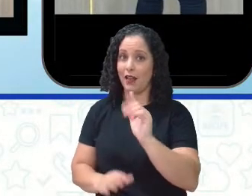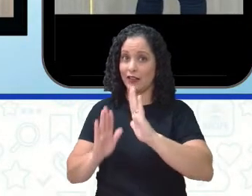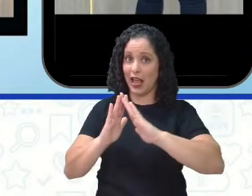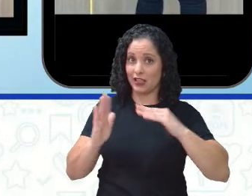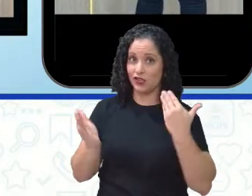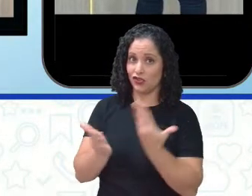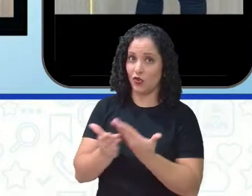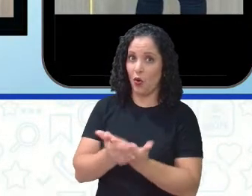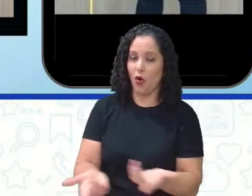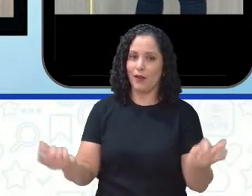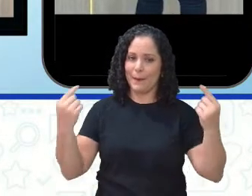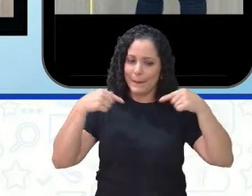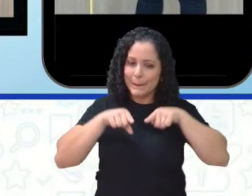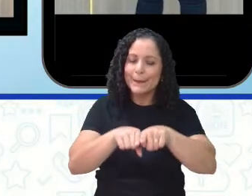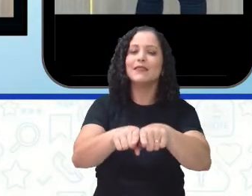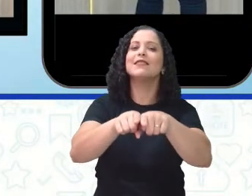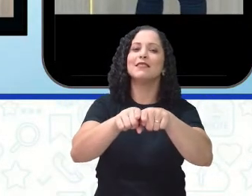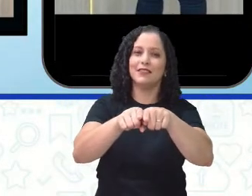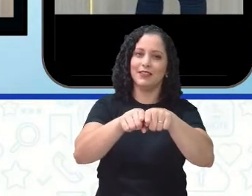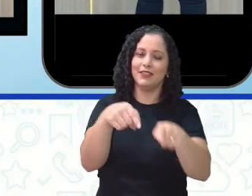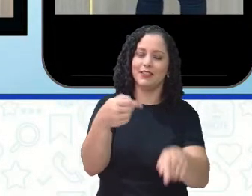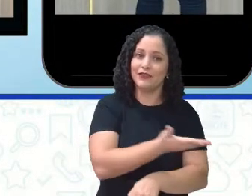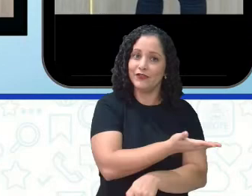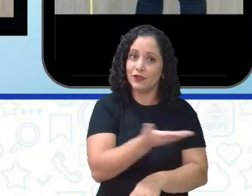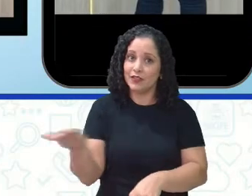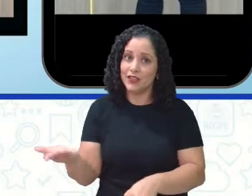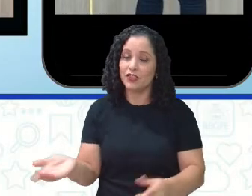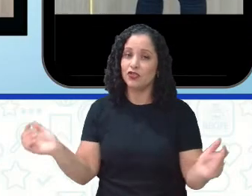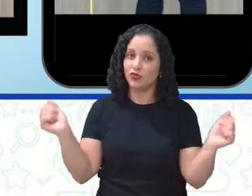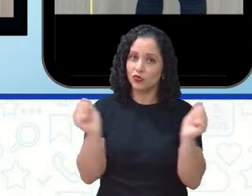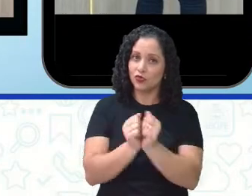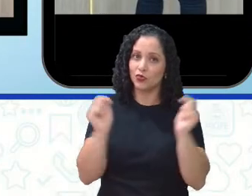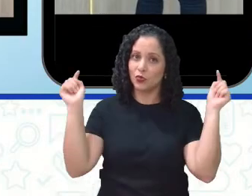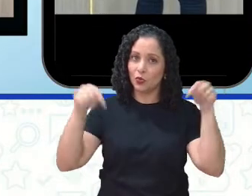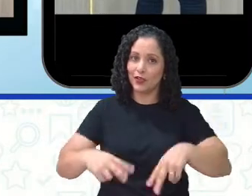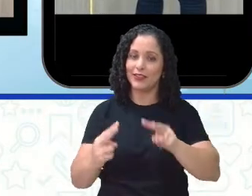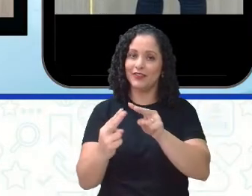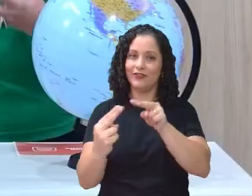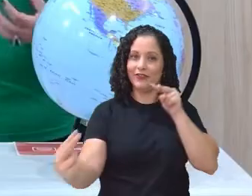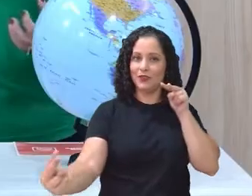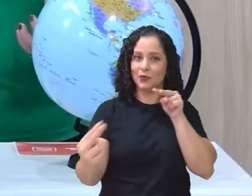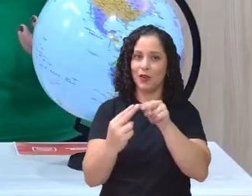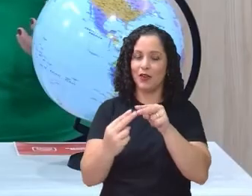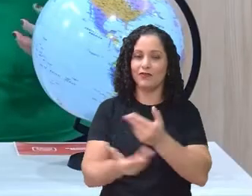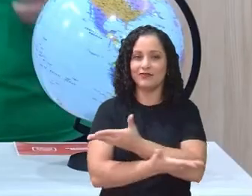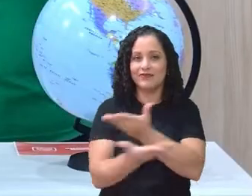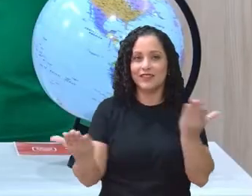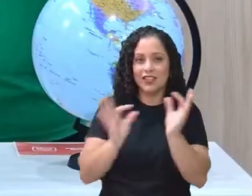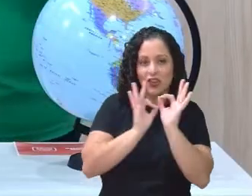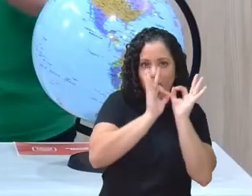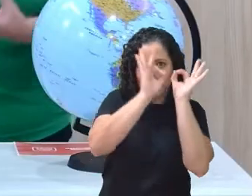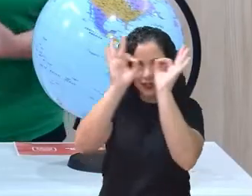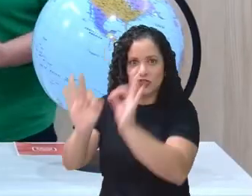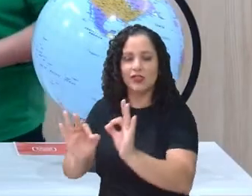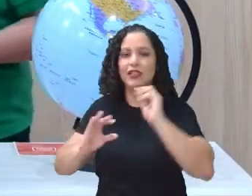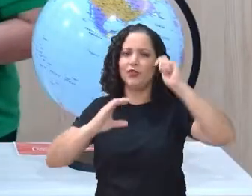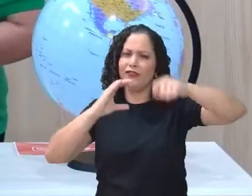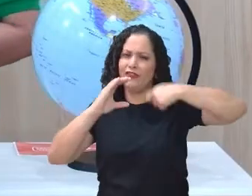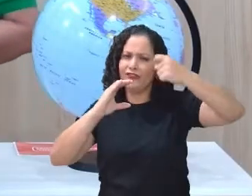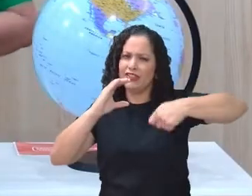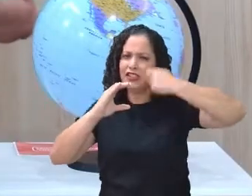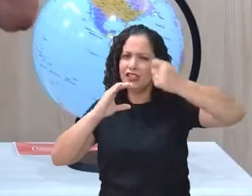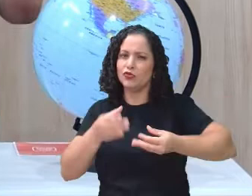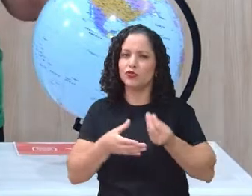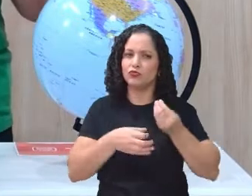ser uma parceria da escola de vocês com a nossa escola aqui, onde vocês vão poder assistir vídeos que nós vamos